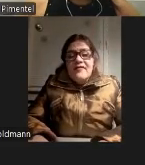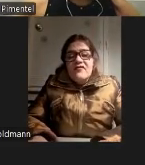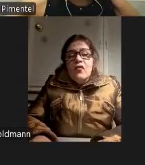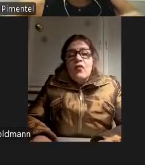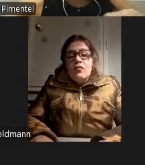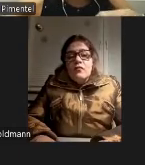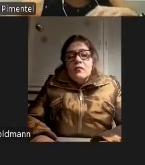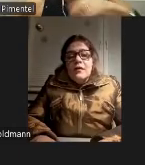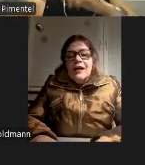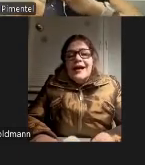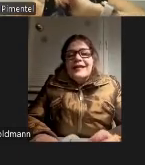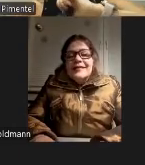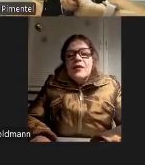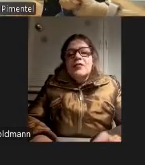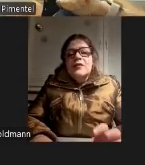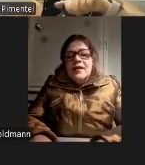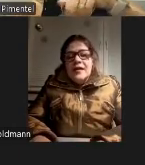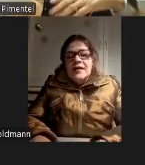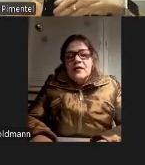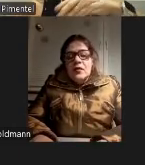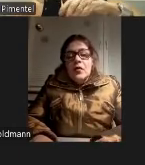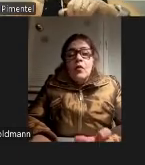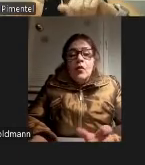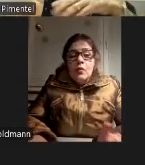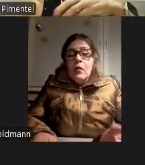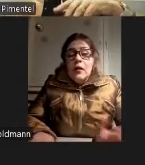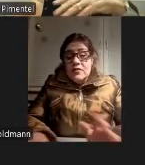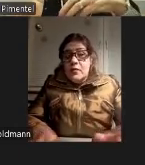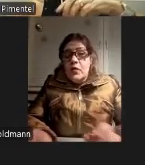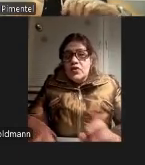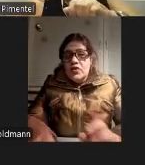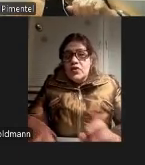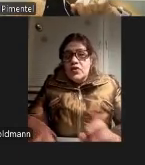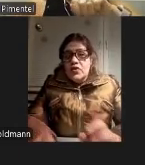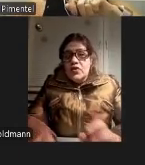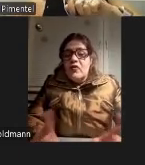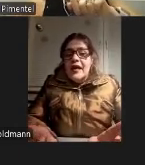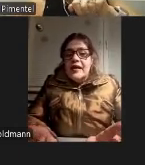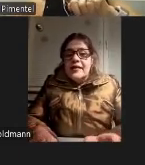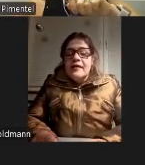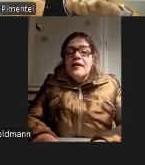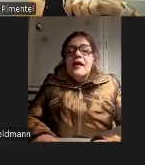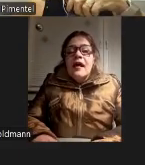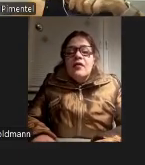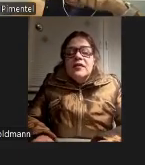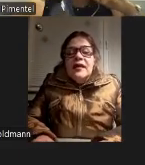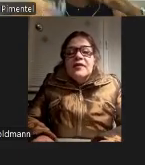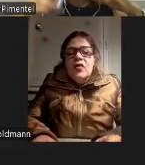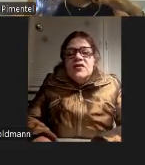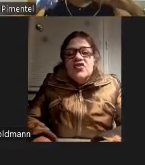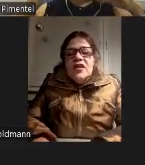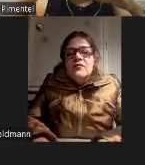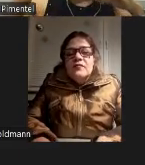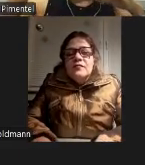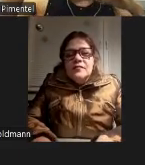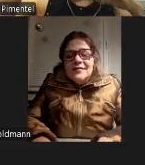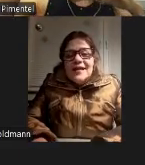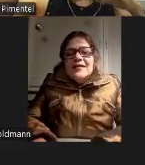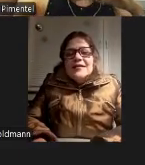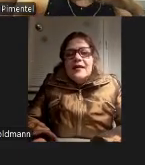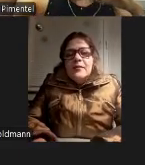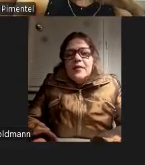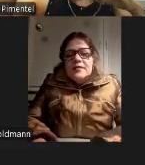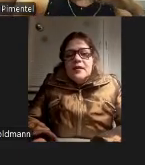ideal levou a não ter, ou só depois, né, ovo a galinha, a quantidade de oxigênio